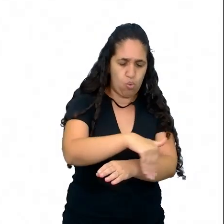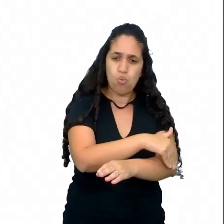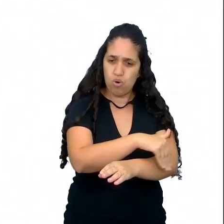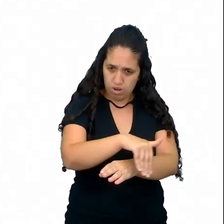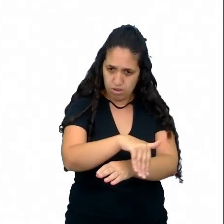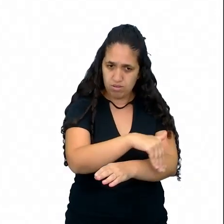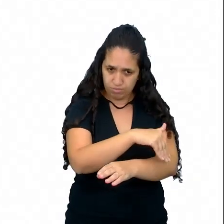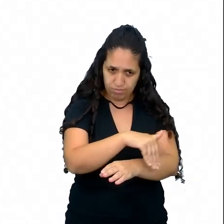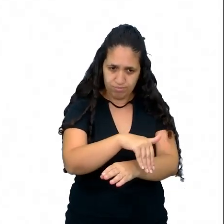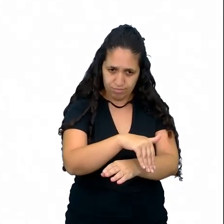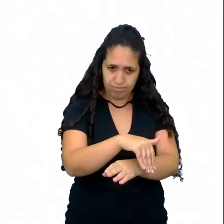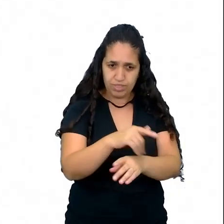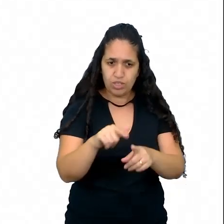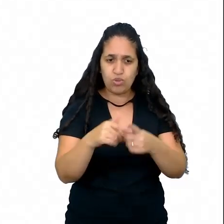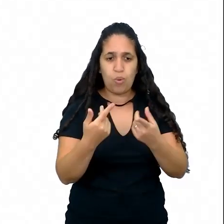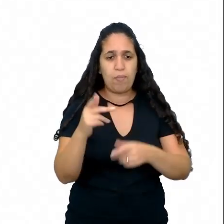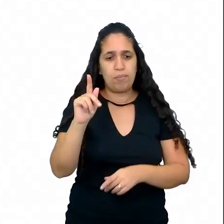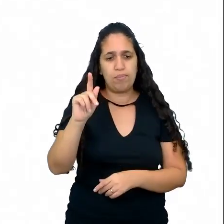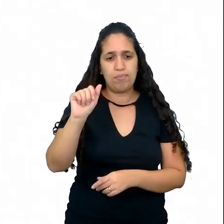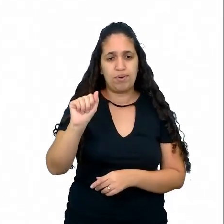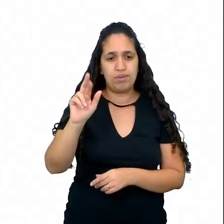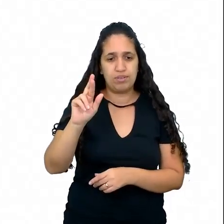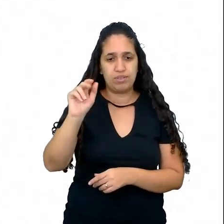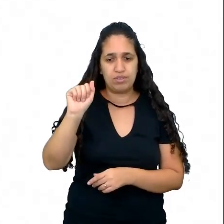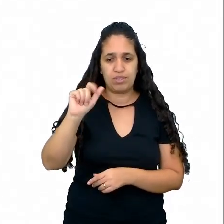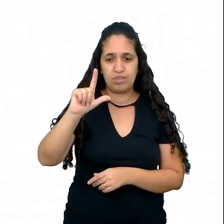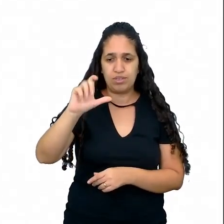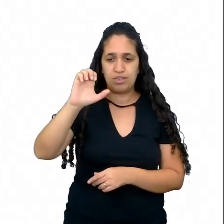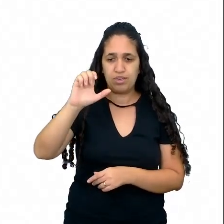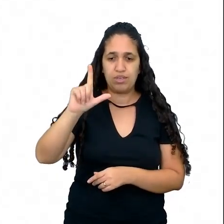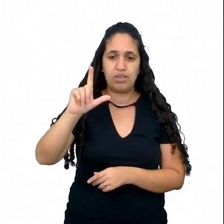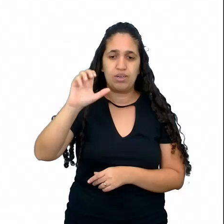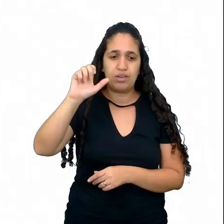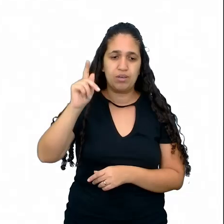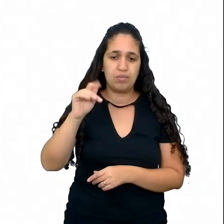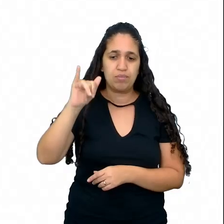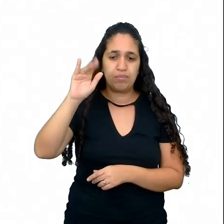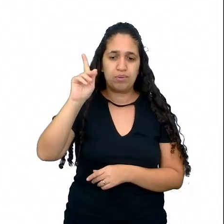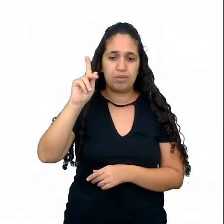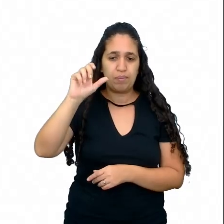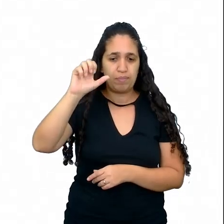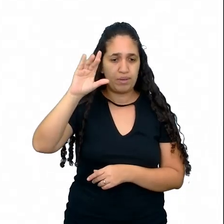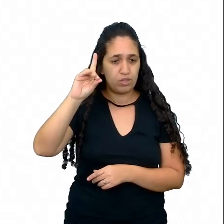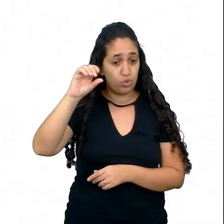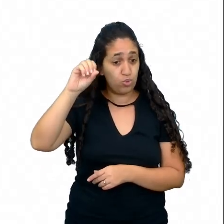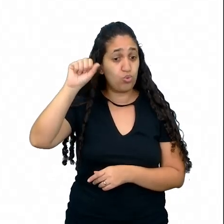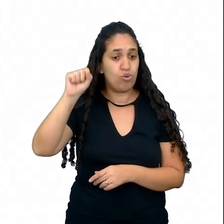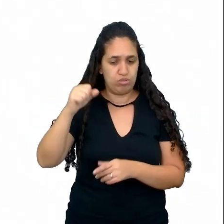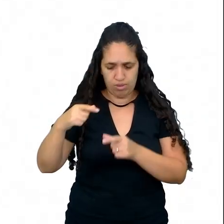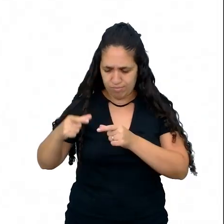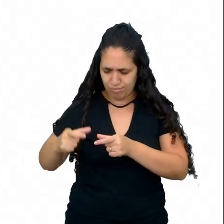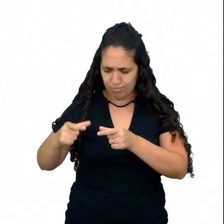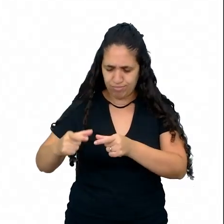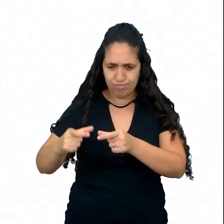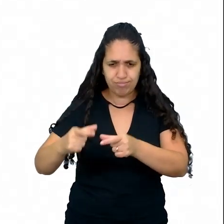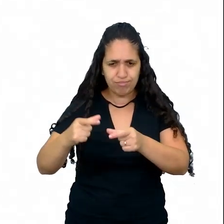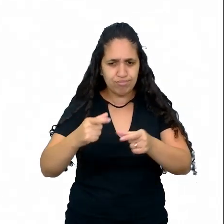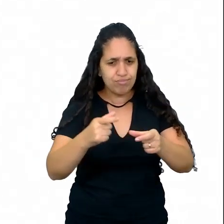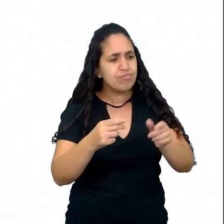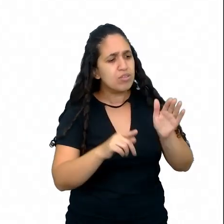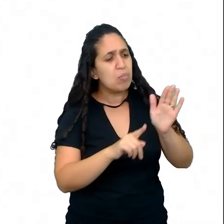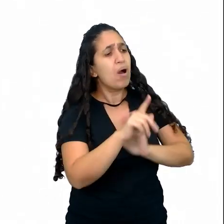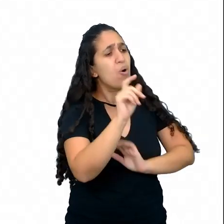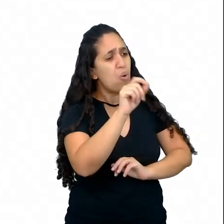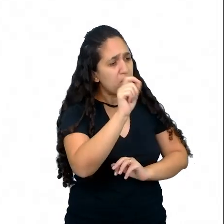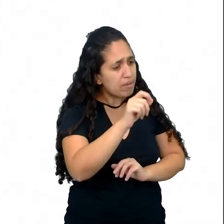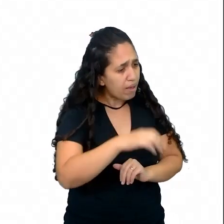história da pavimentação de paralelepípedos, né? Olha, a minha rua é de paralelepípedo. Oh, que legal, rua de paralelepípedo. Aí eu perguntei, o que é paralelepípedo? Um aluno